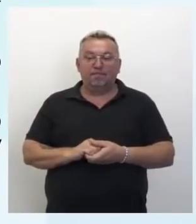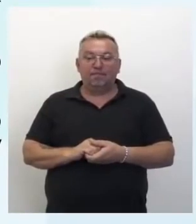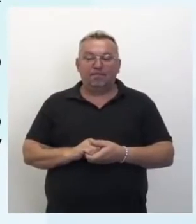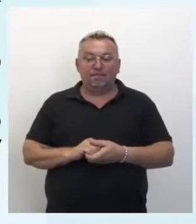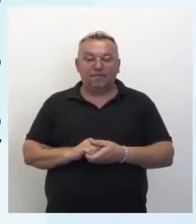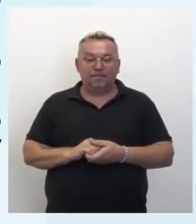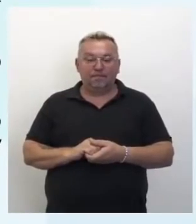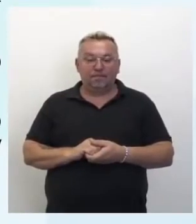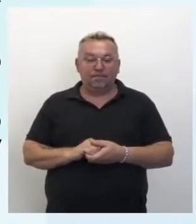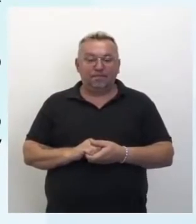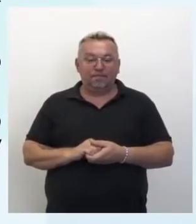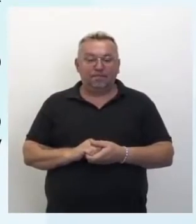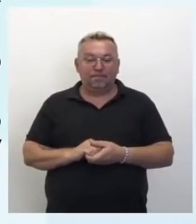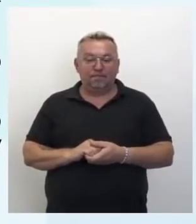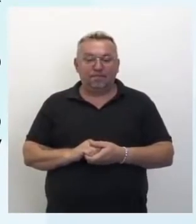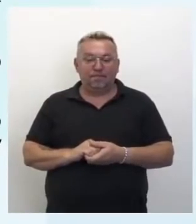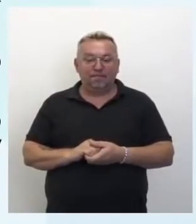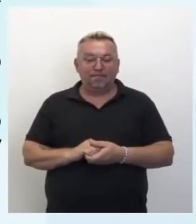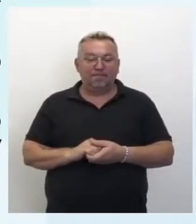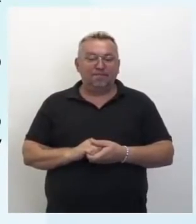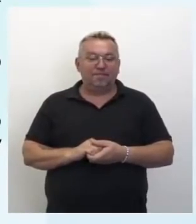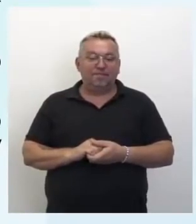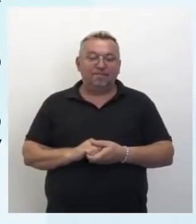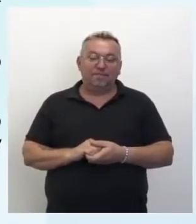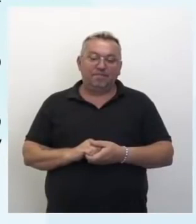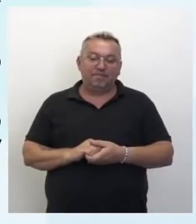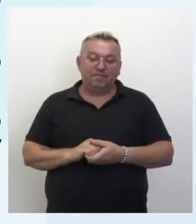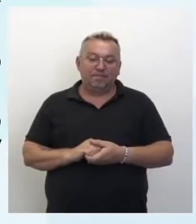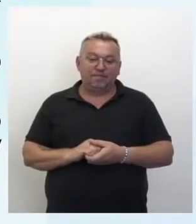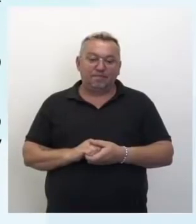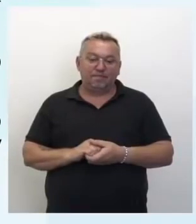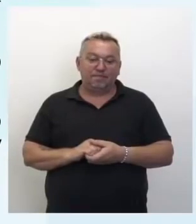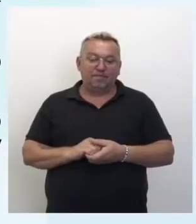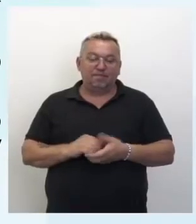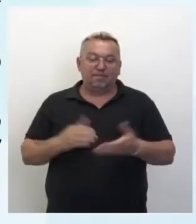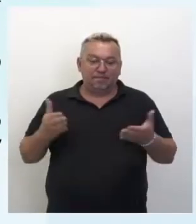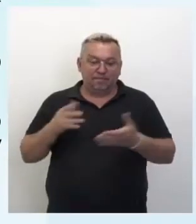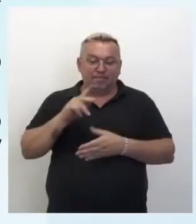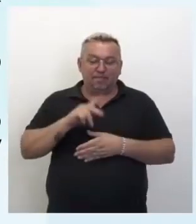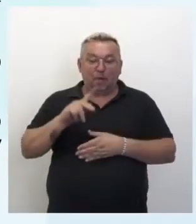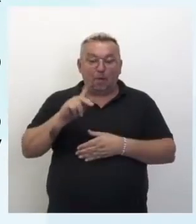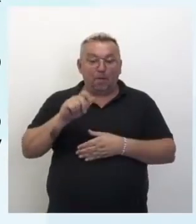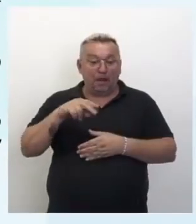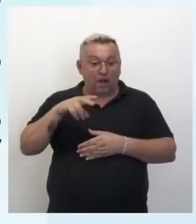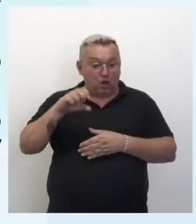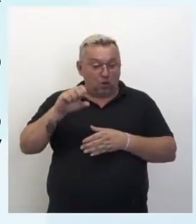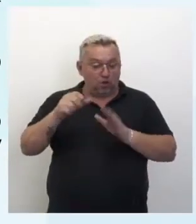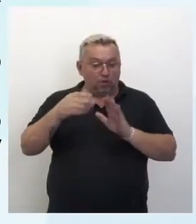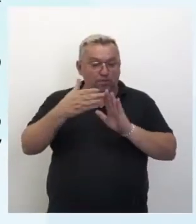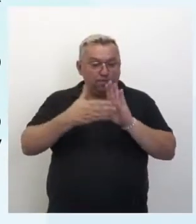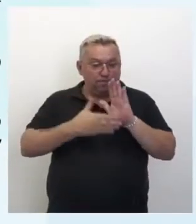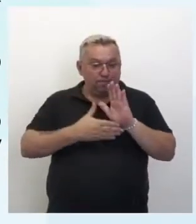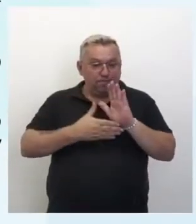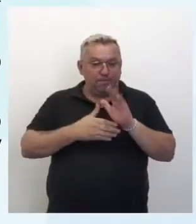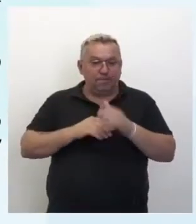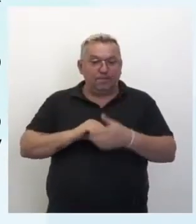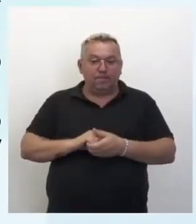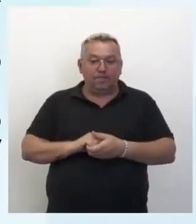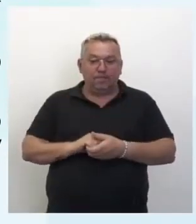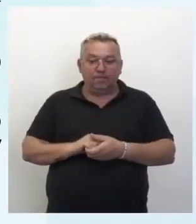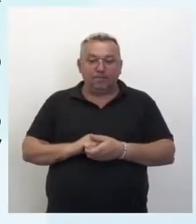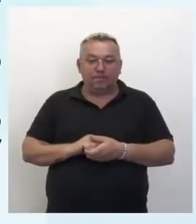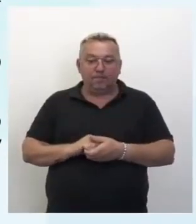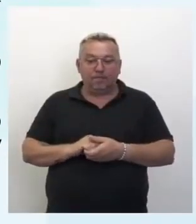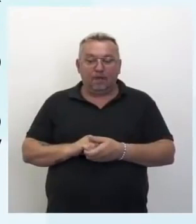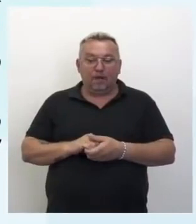a minha escrita não está favorecendo, né? Então, para falar dos planos do futuro, nós usamos o be mais o quê? Então, o João